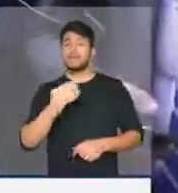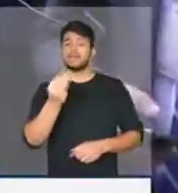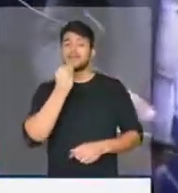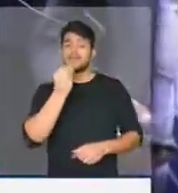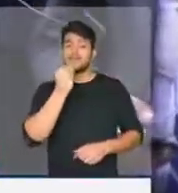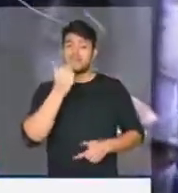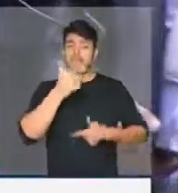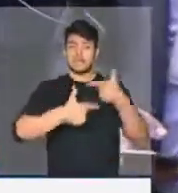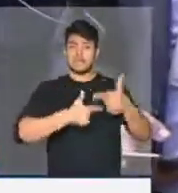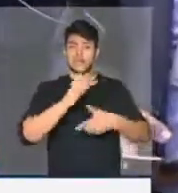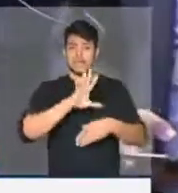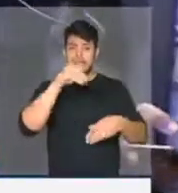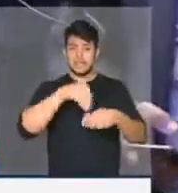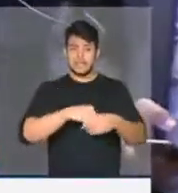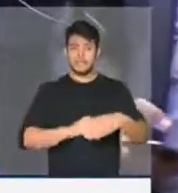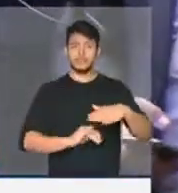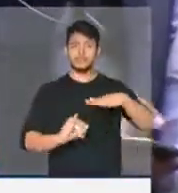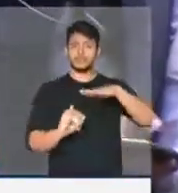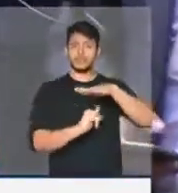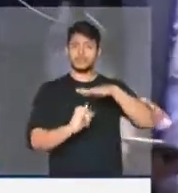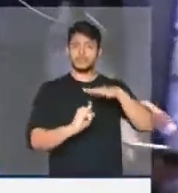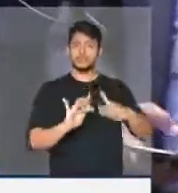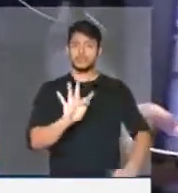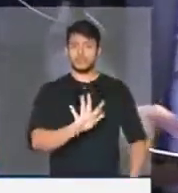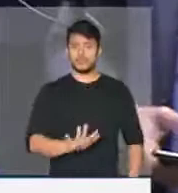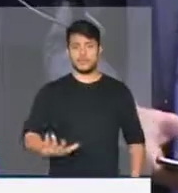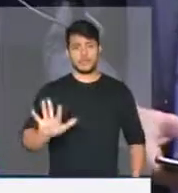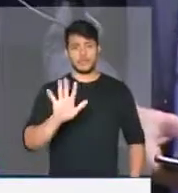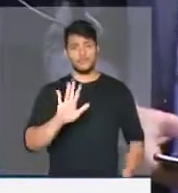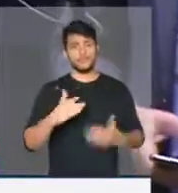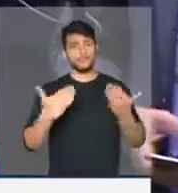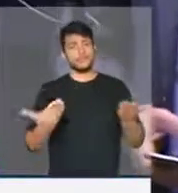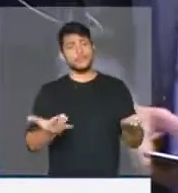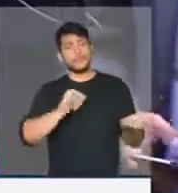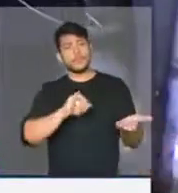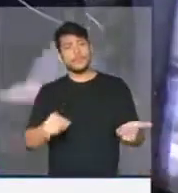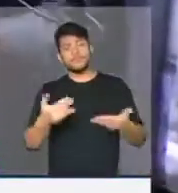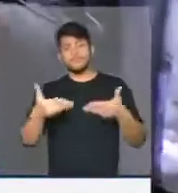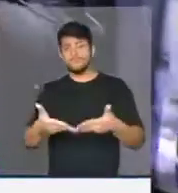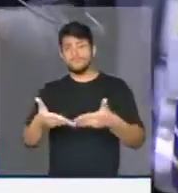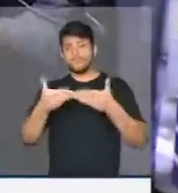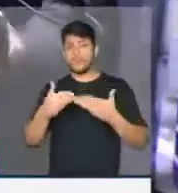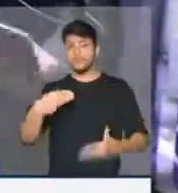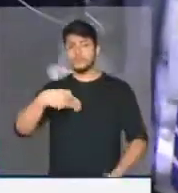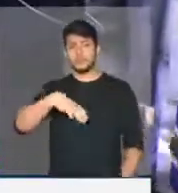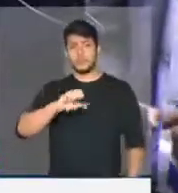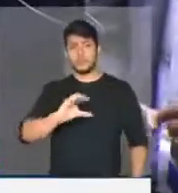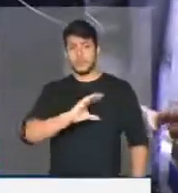e ciência. Então, queria fazer um apelo ao MEC, que não inviabilize as